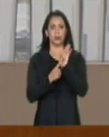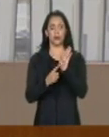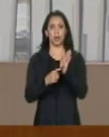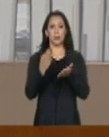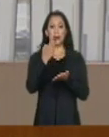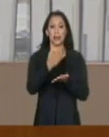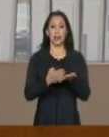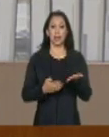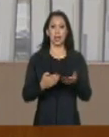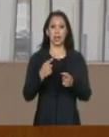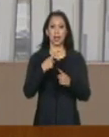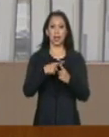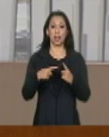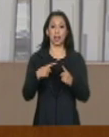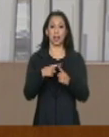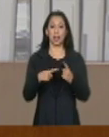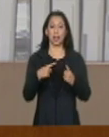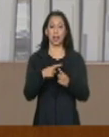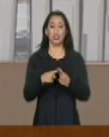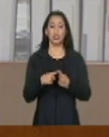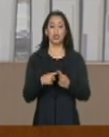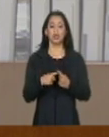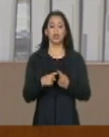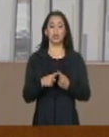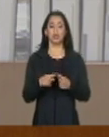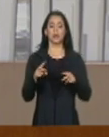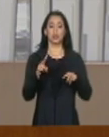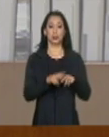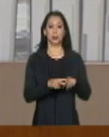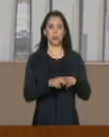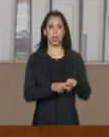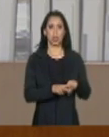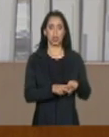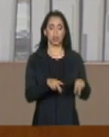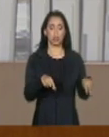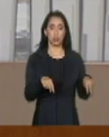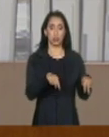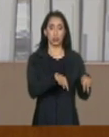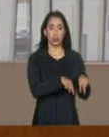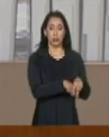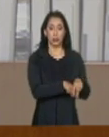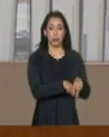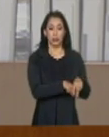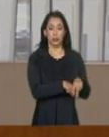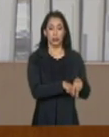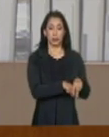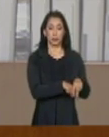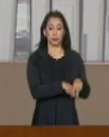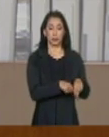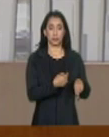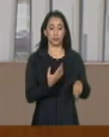presos privativos de liberdade no Brasil são presos sequer